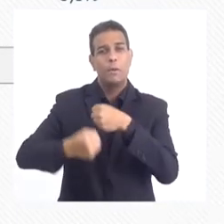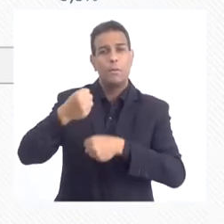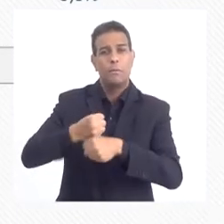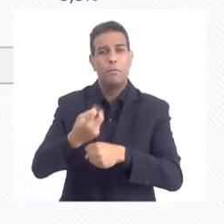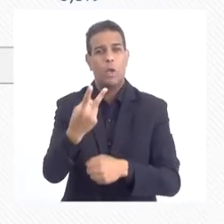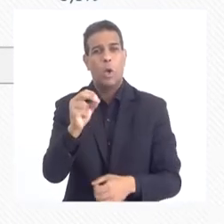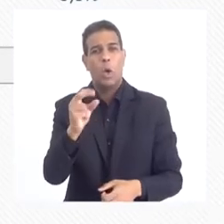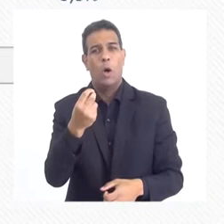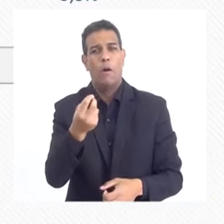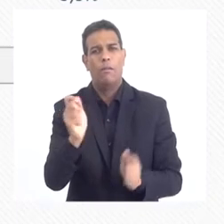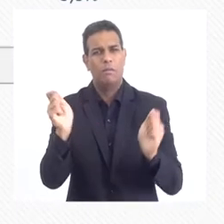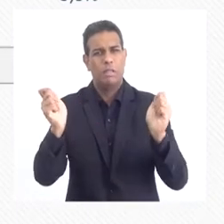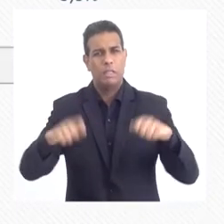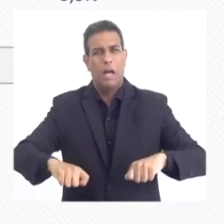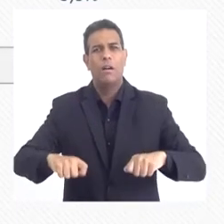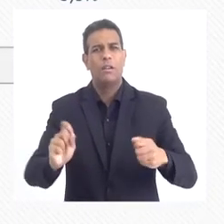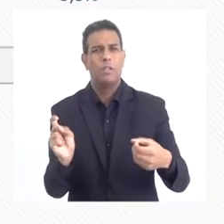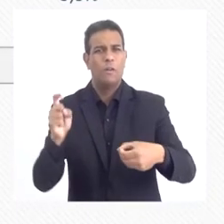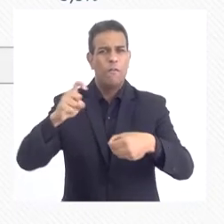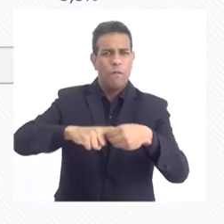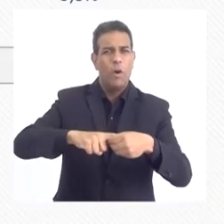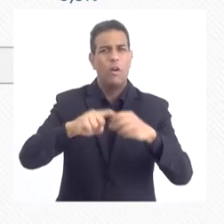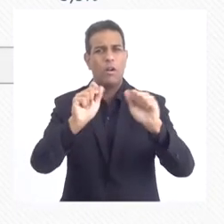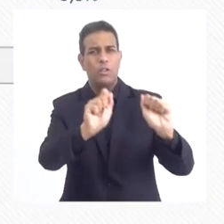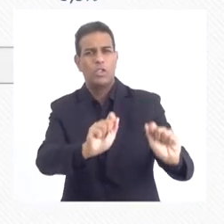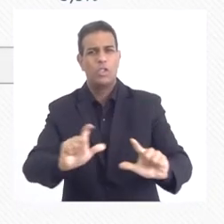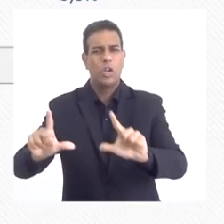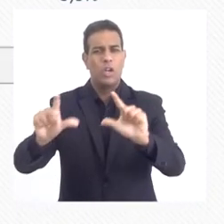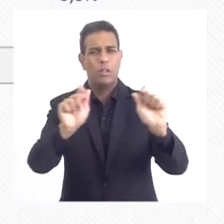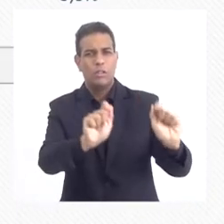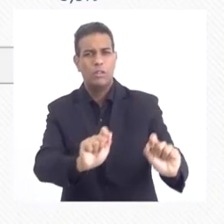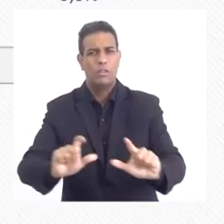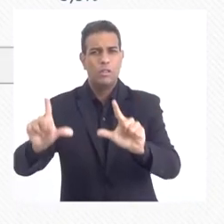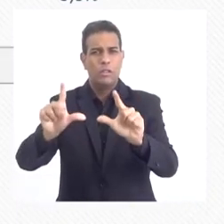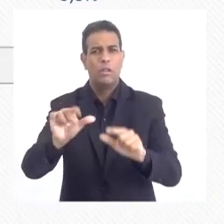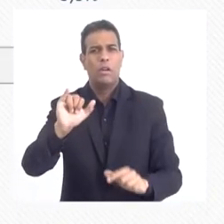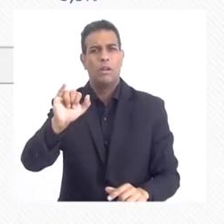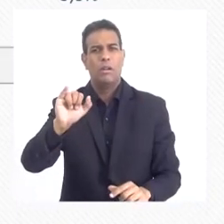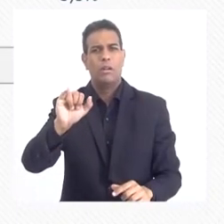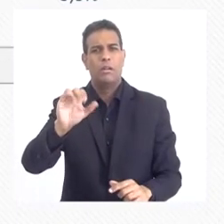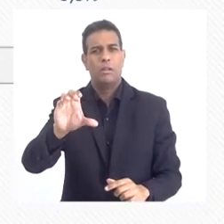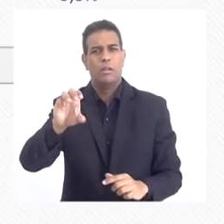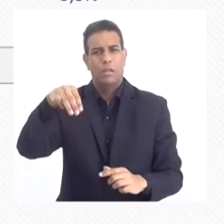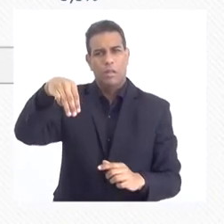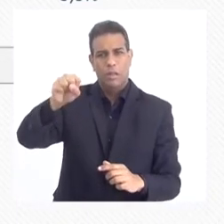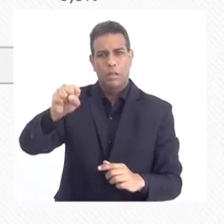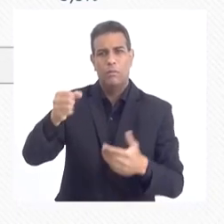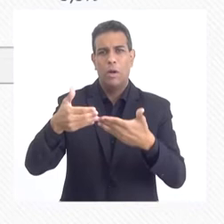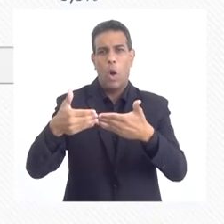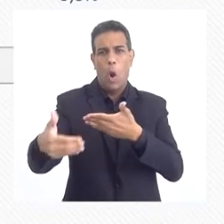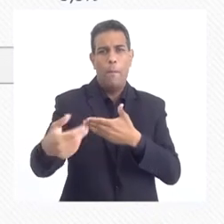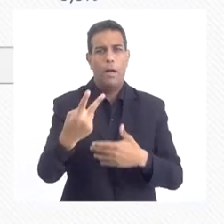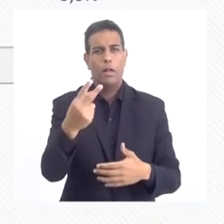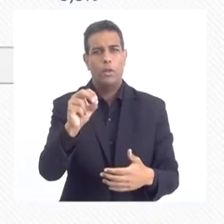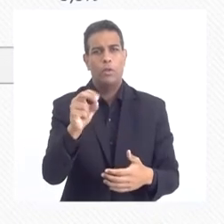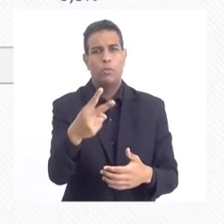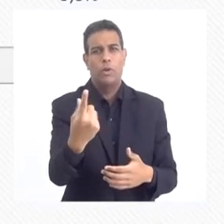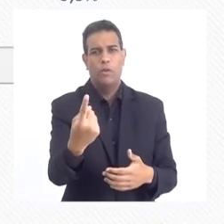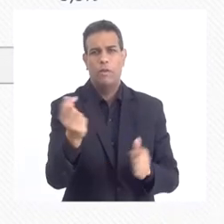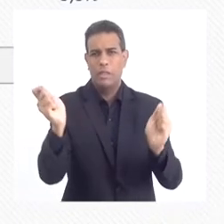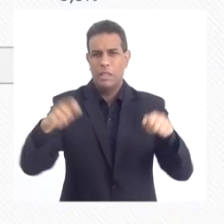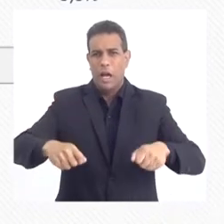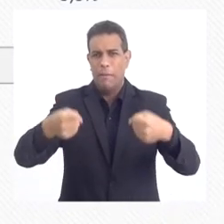possível que voltar aos slides do ICMS depois para explicar os valores de 2021?